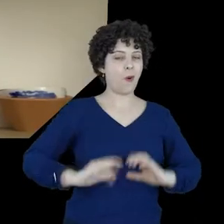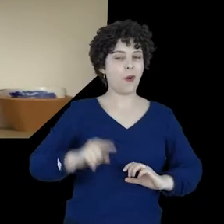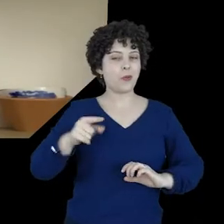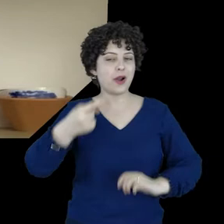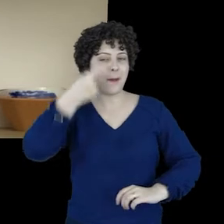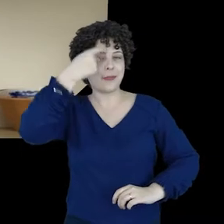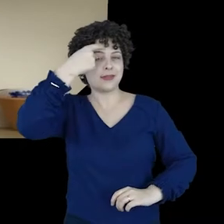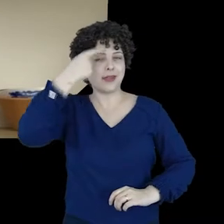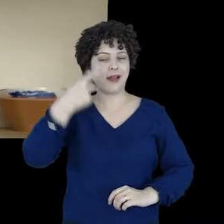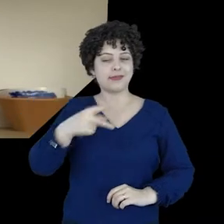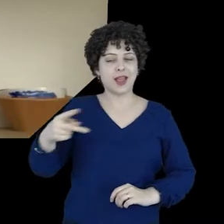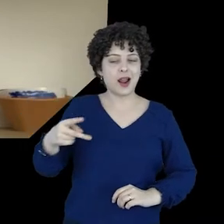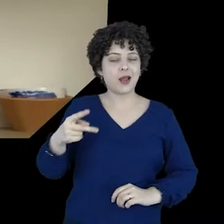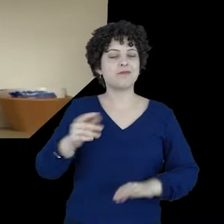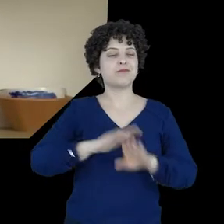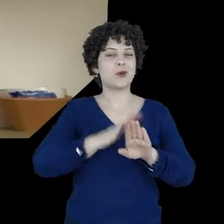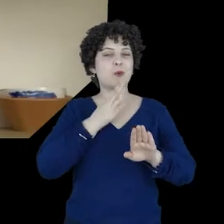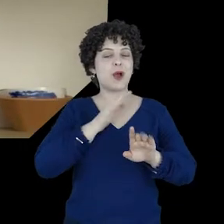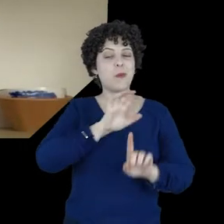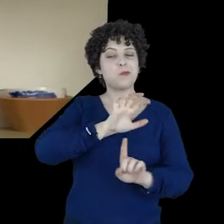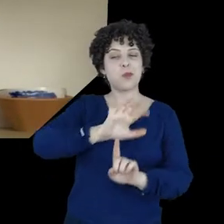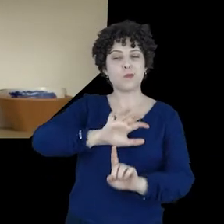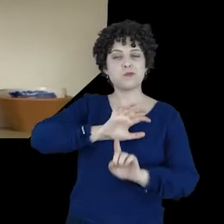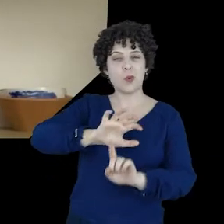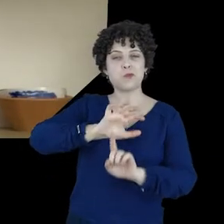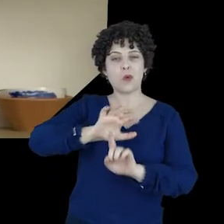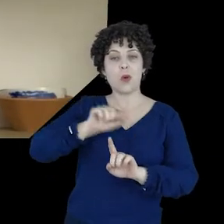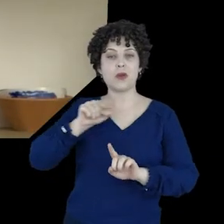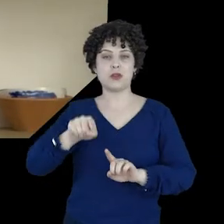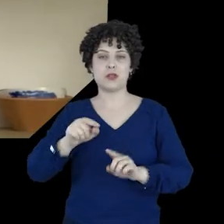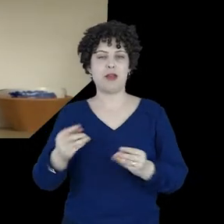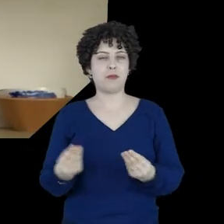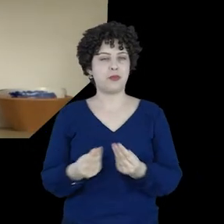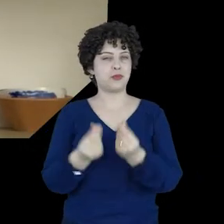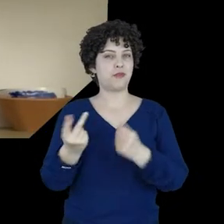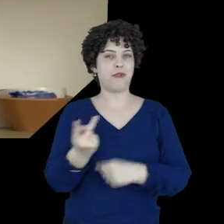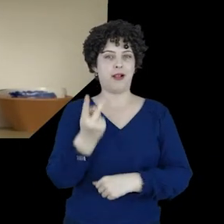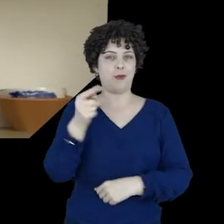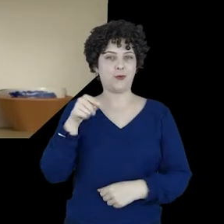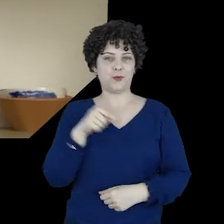vão agir ou pensar, como também podem influenciá-los. Isso é muito valioso.